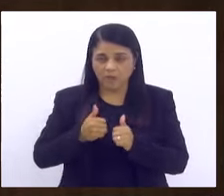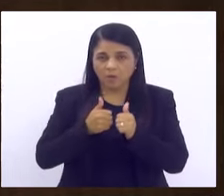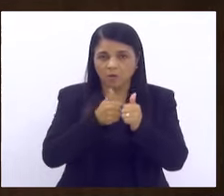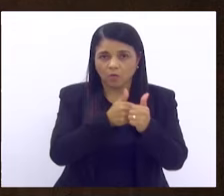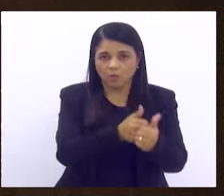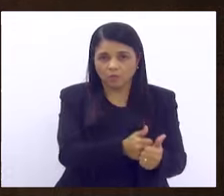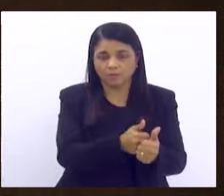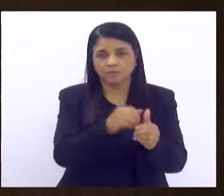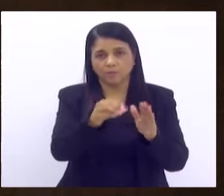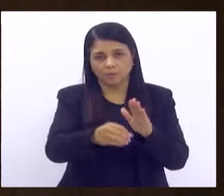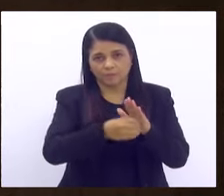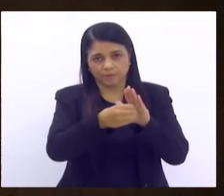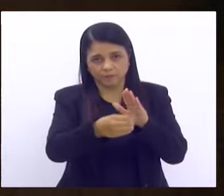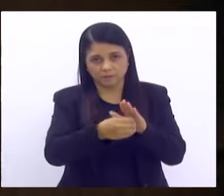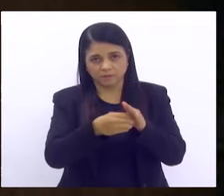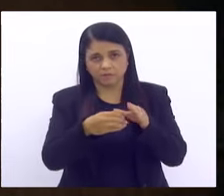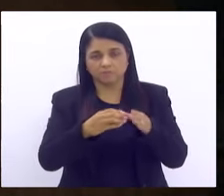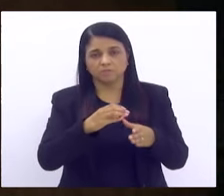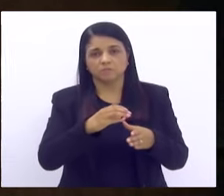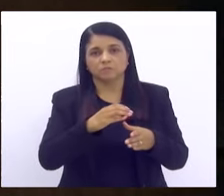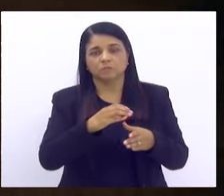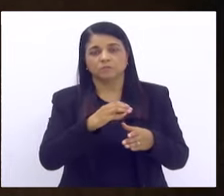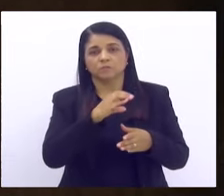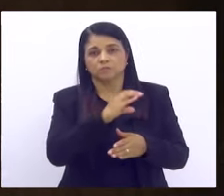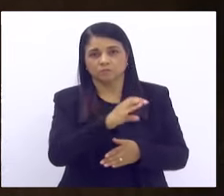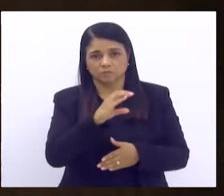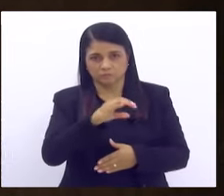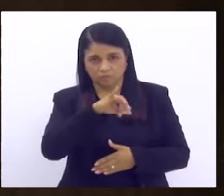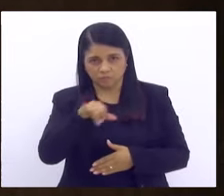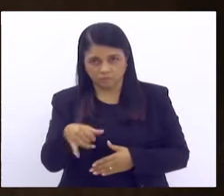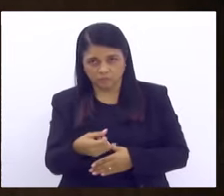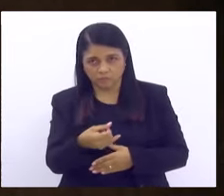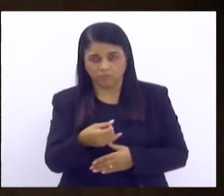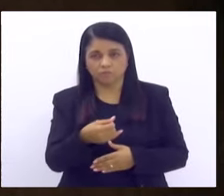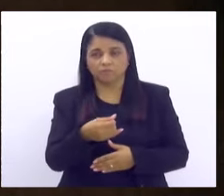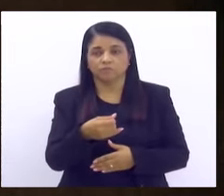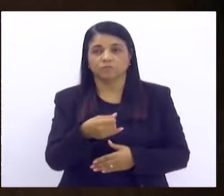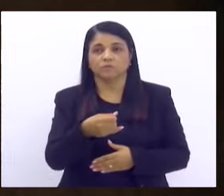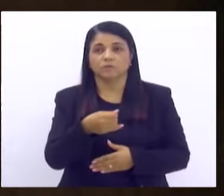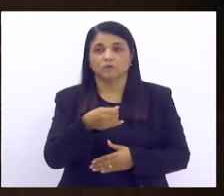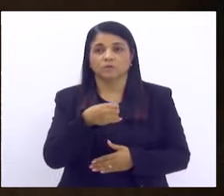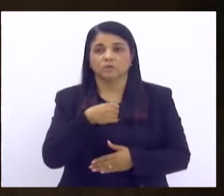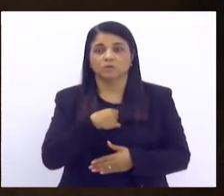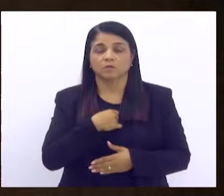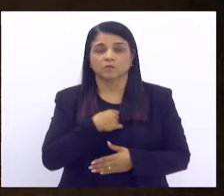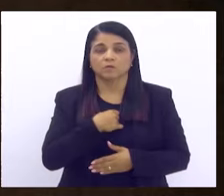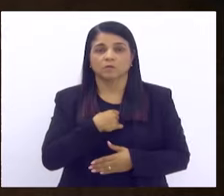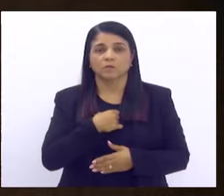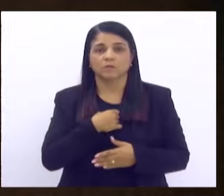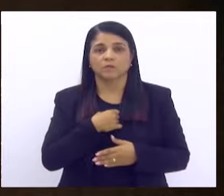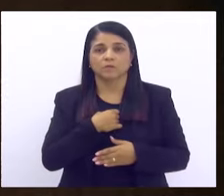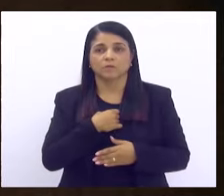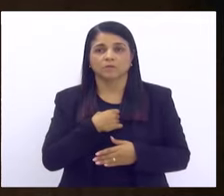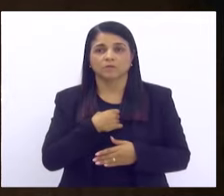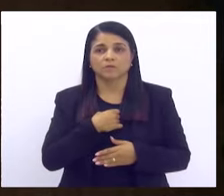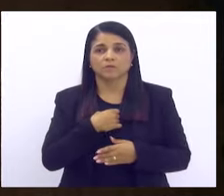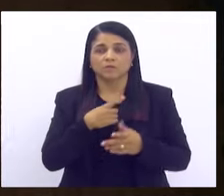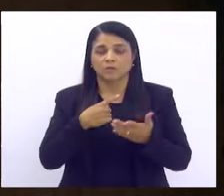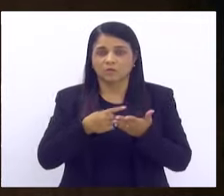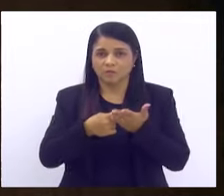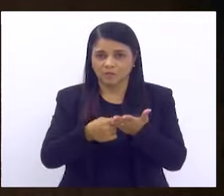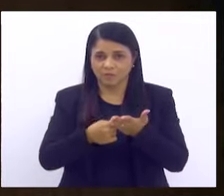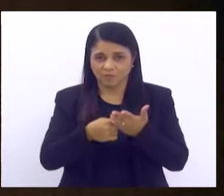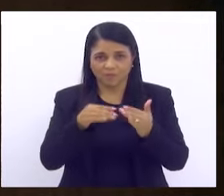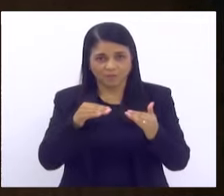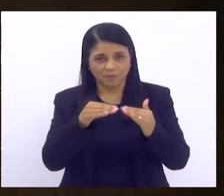acompanhando o parecer da Comissão de Constituição e Justiça, que eu suponho que está acordado com o